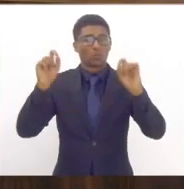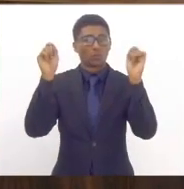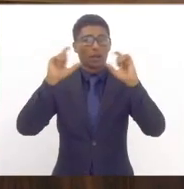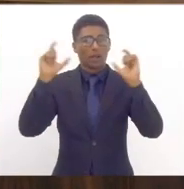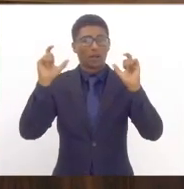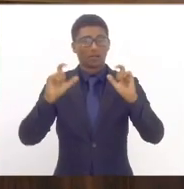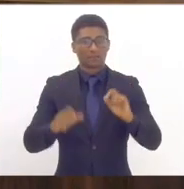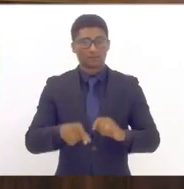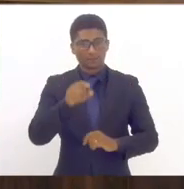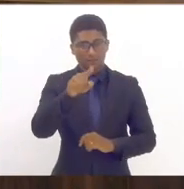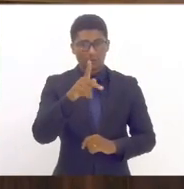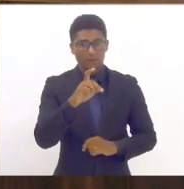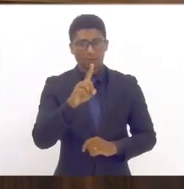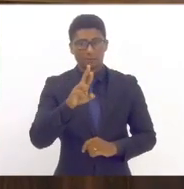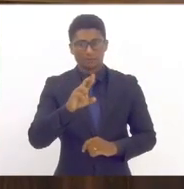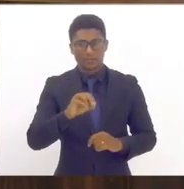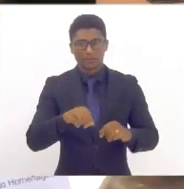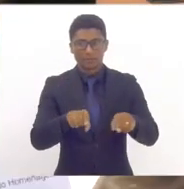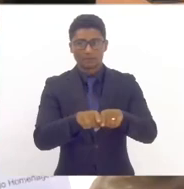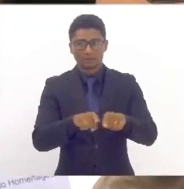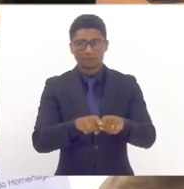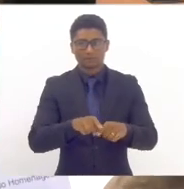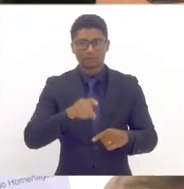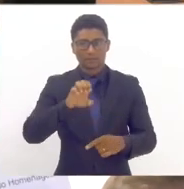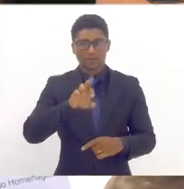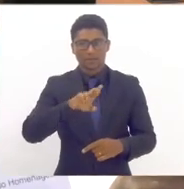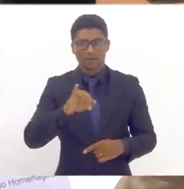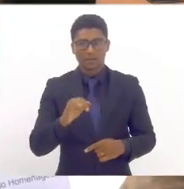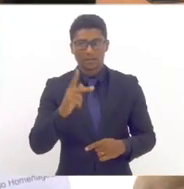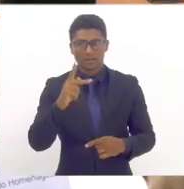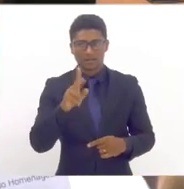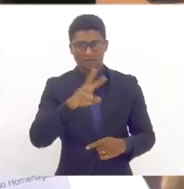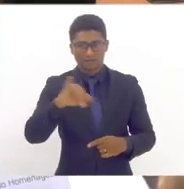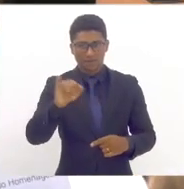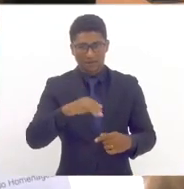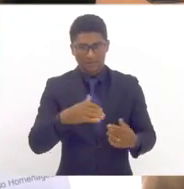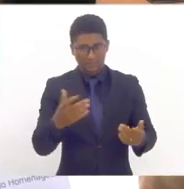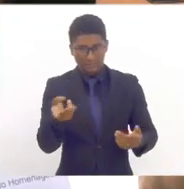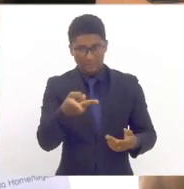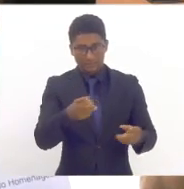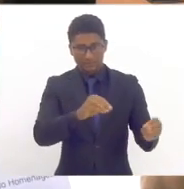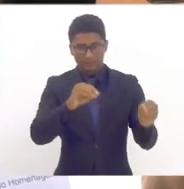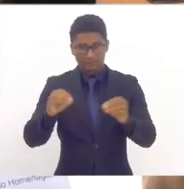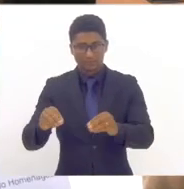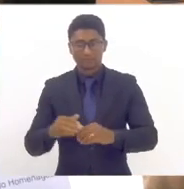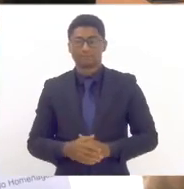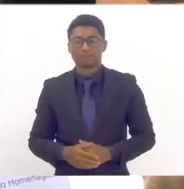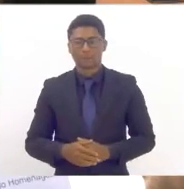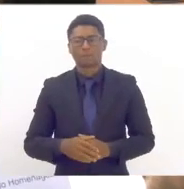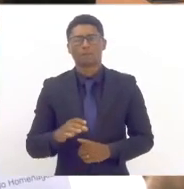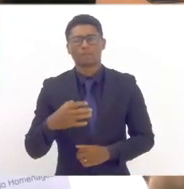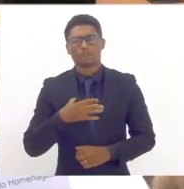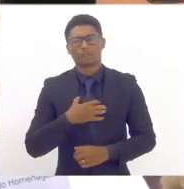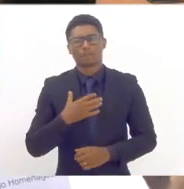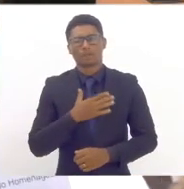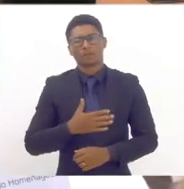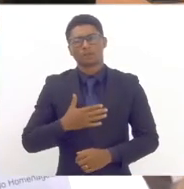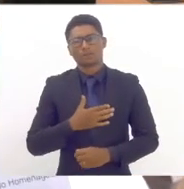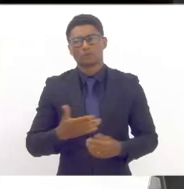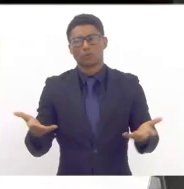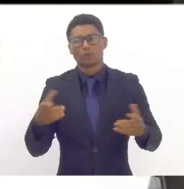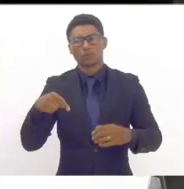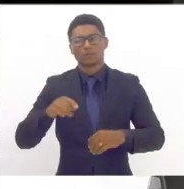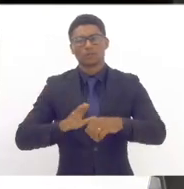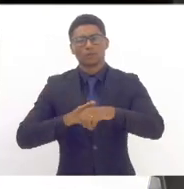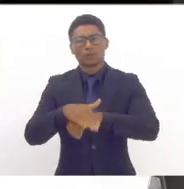Pedro Figueiredo e Eric nos próximos meses. Mas dizer que é uma satisfação muito grande poder, nessa noite, te